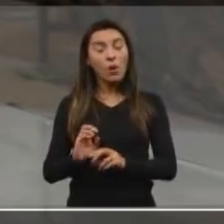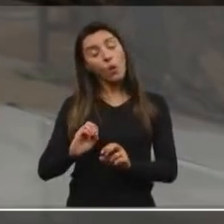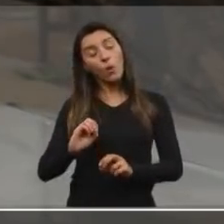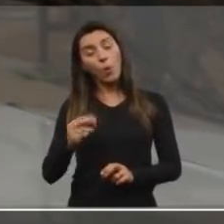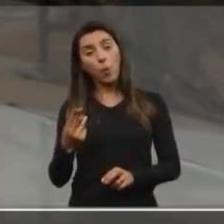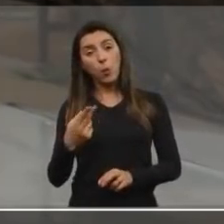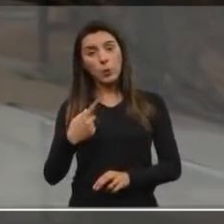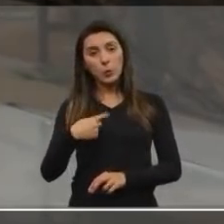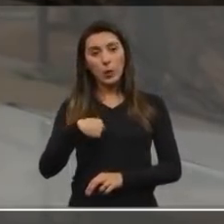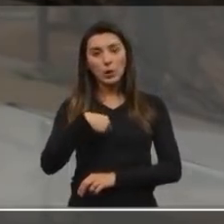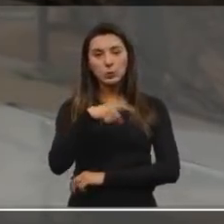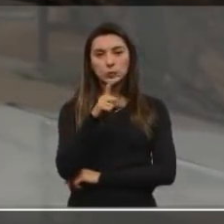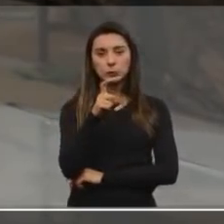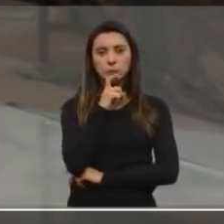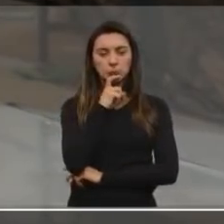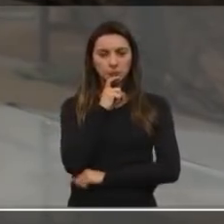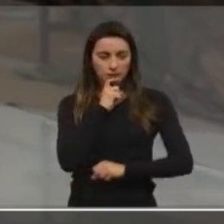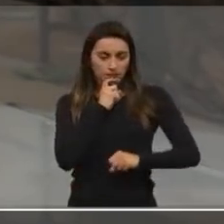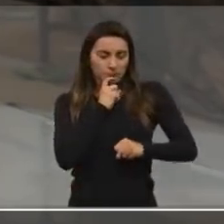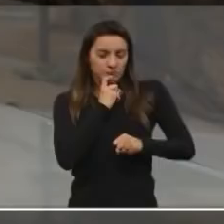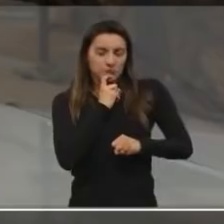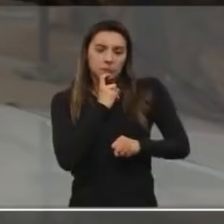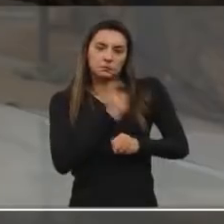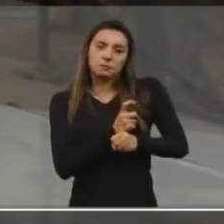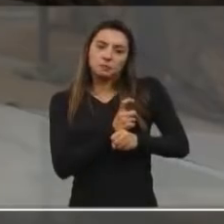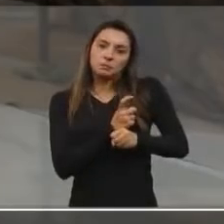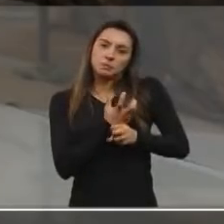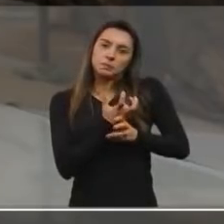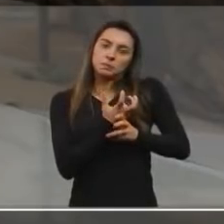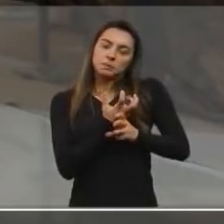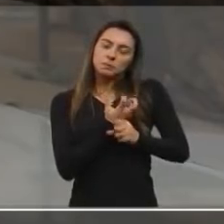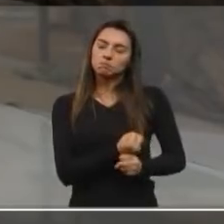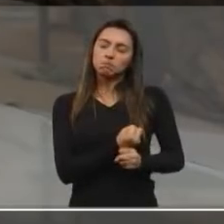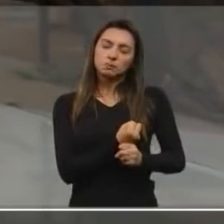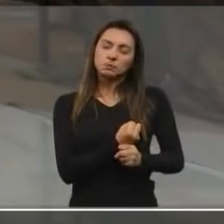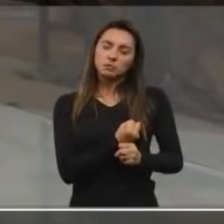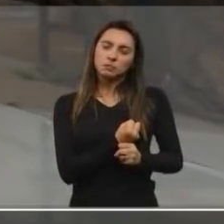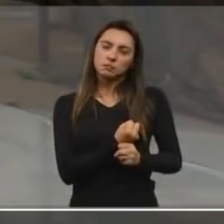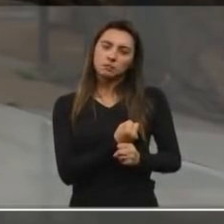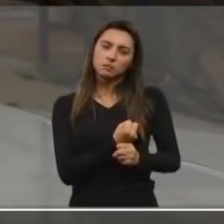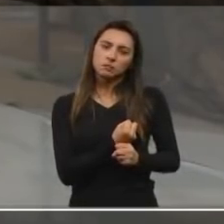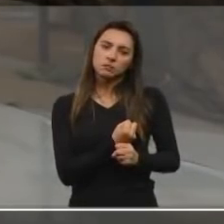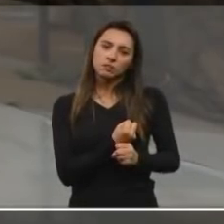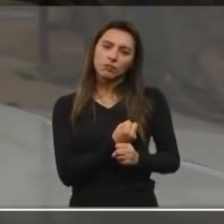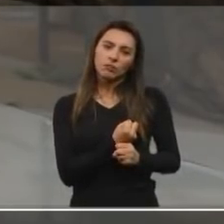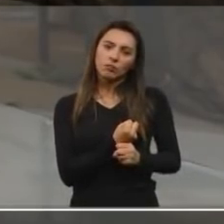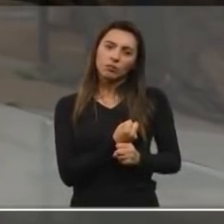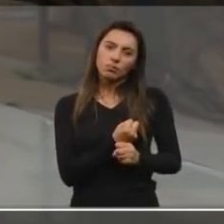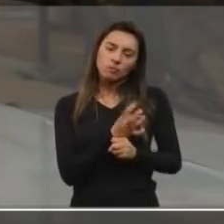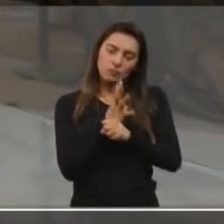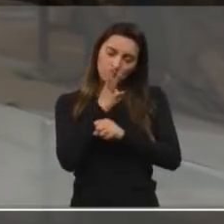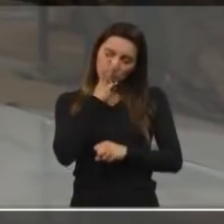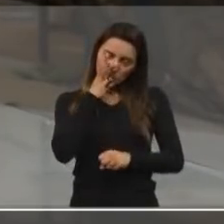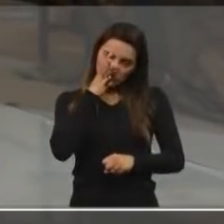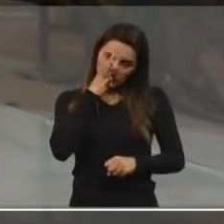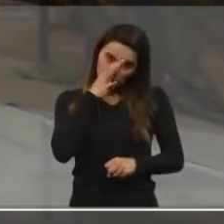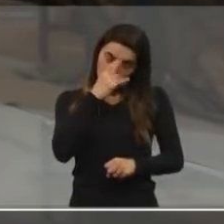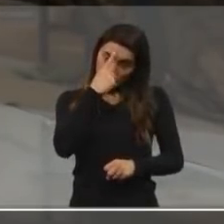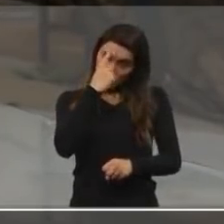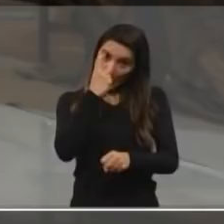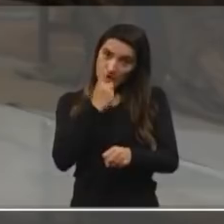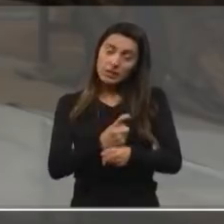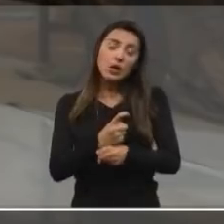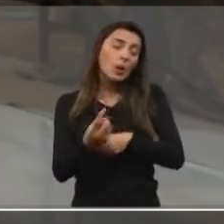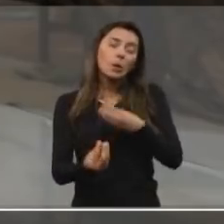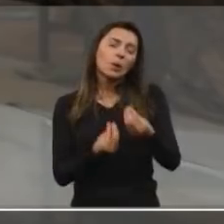mais duros coração mais de noso cabeça mais dura